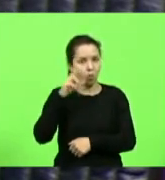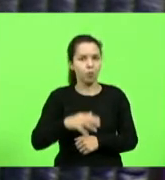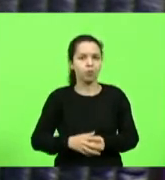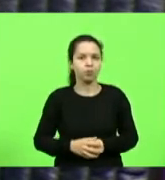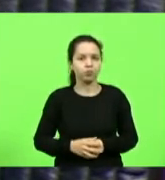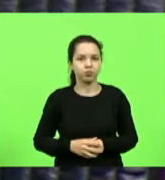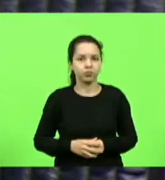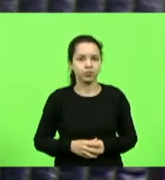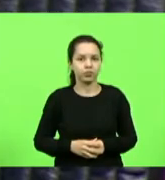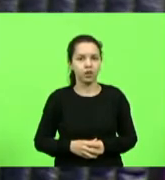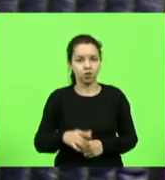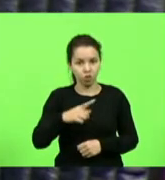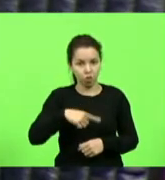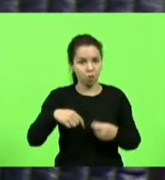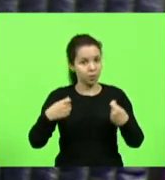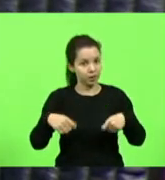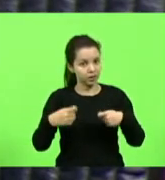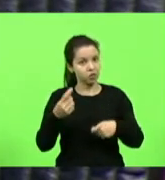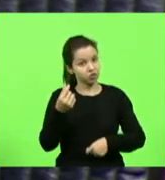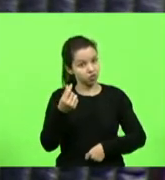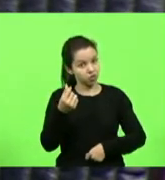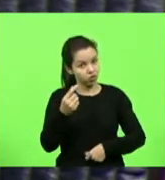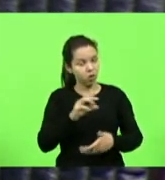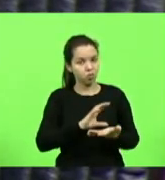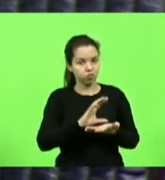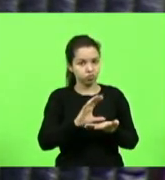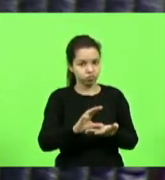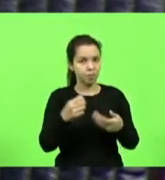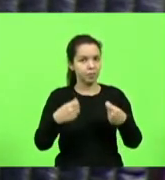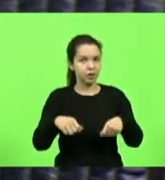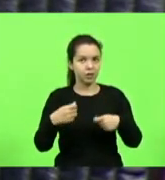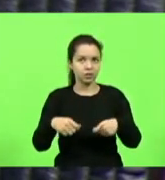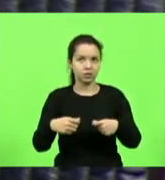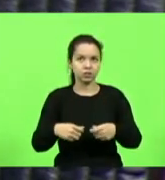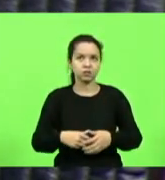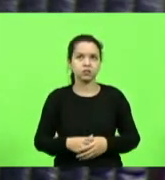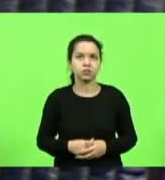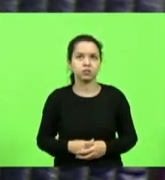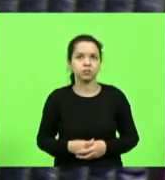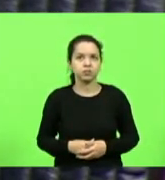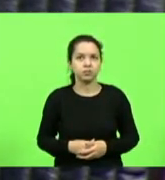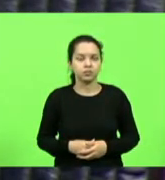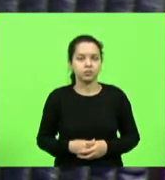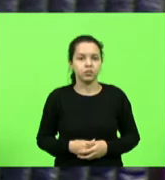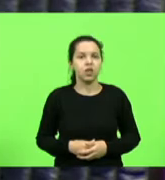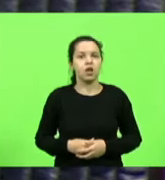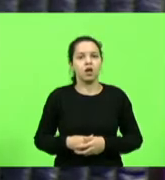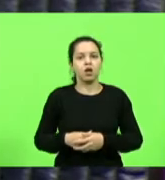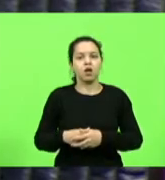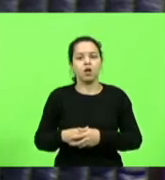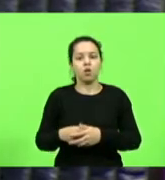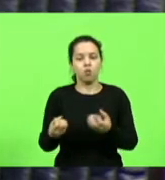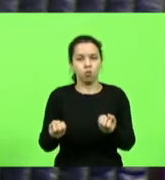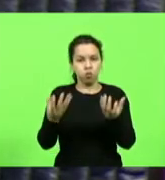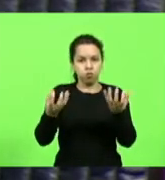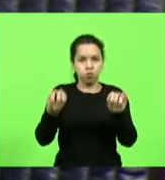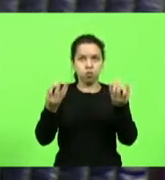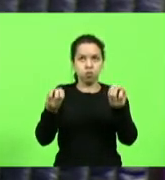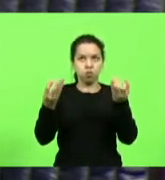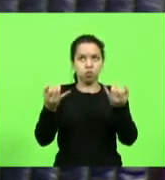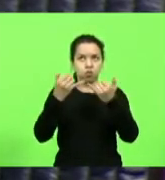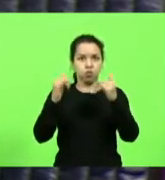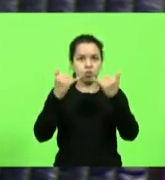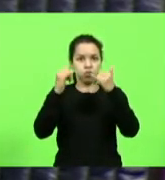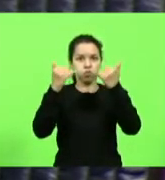para fazer aquele trabalho do bombardeamento das nuvens em função da fruticultura lá